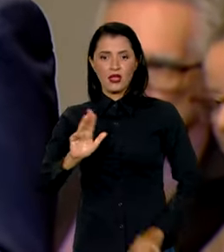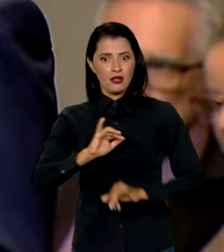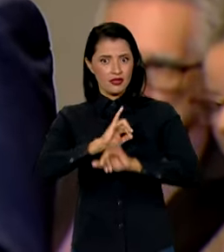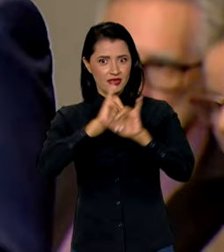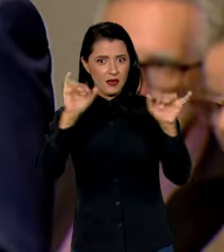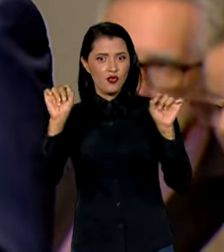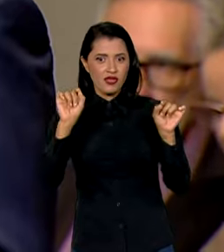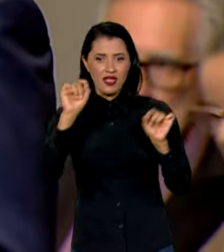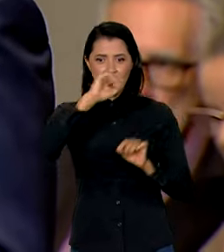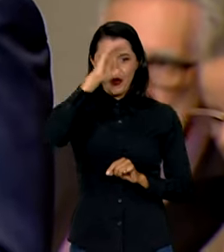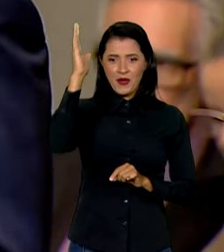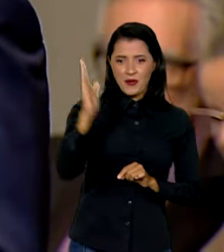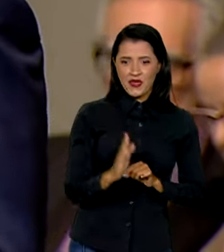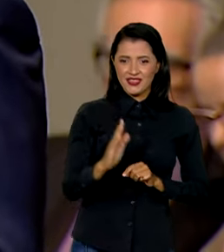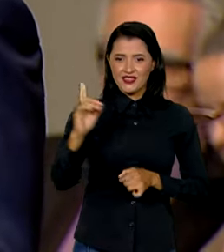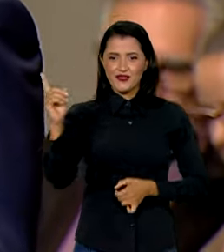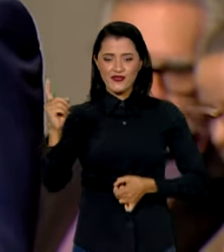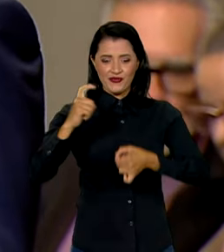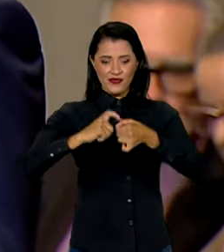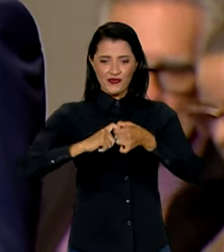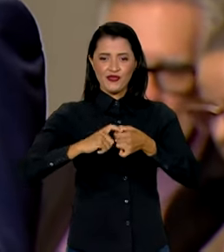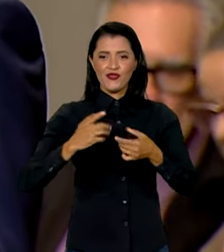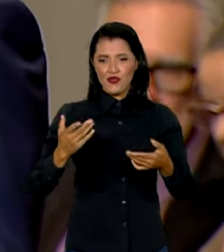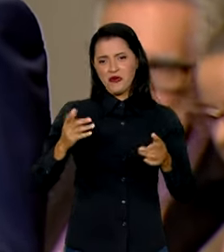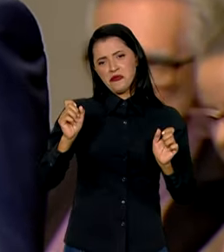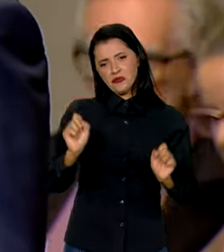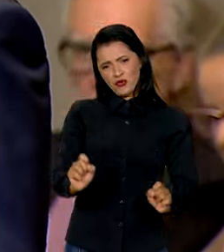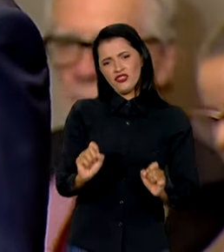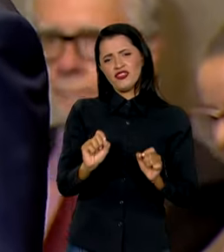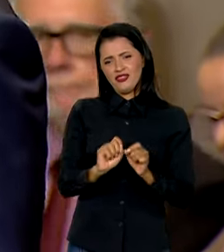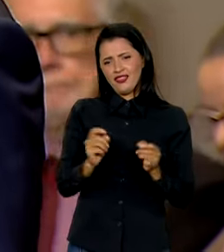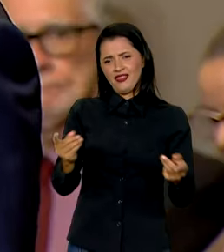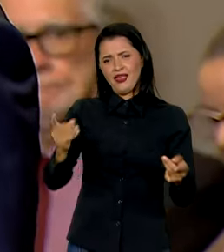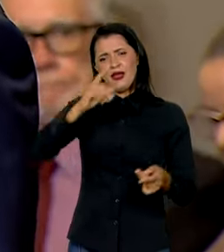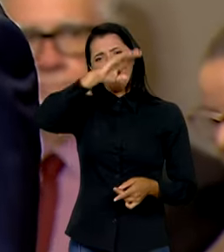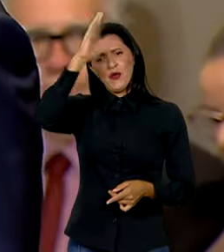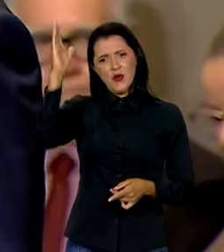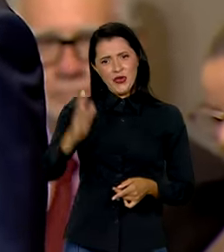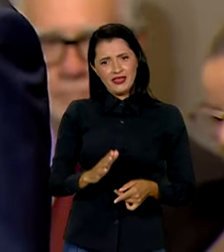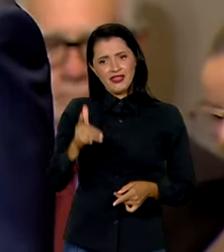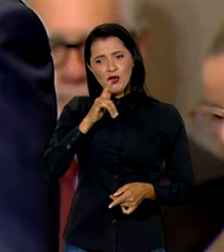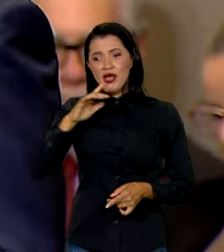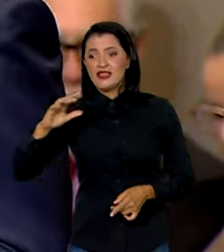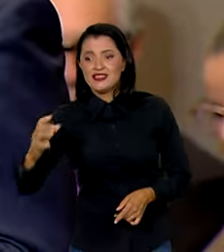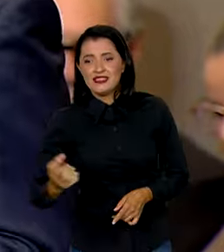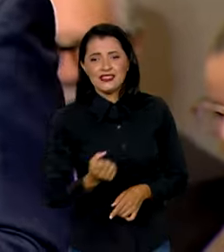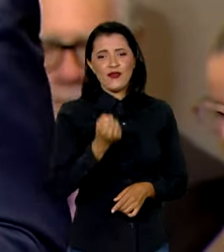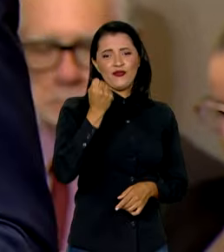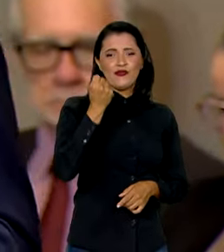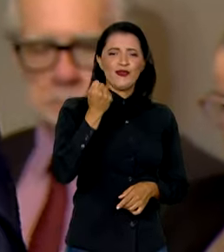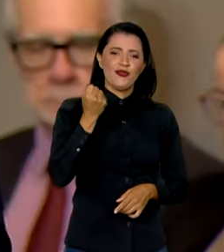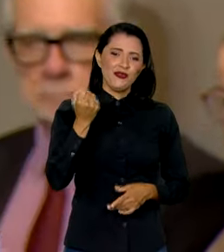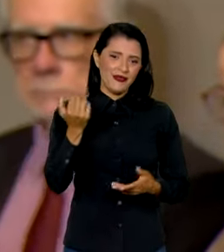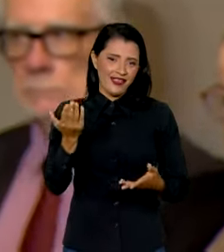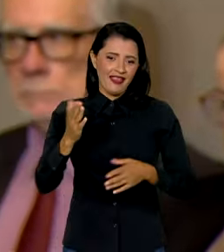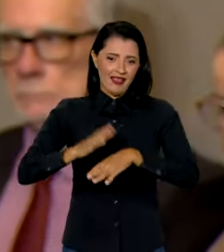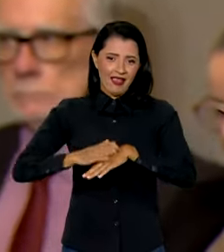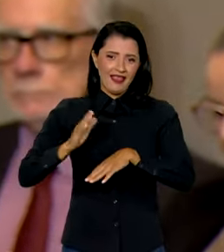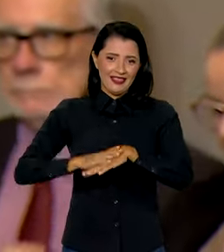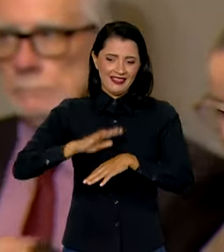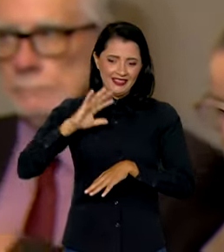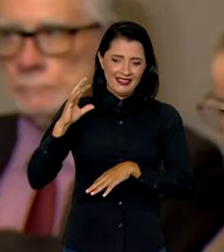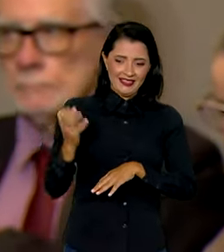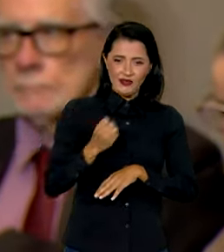né, Flávio? A gente podia ter lançado uma campanha O Brasil Se Salvou, né? Quer dizer, e o Brasil se